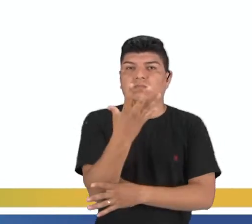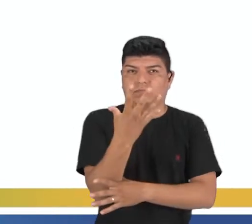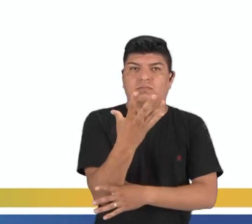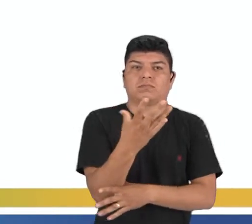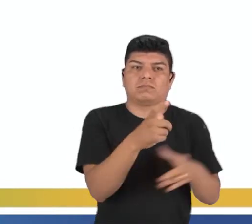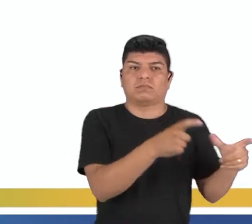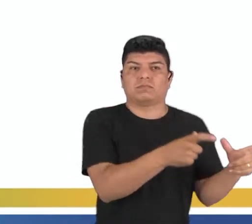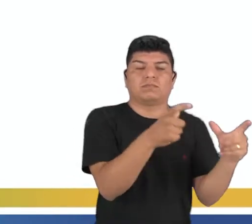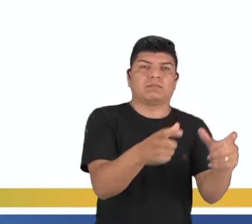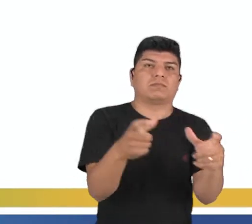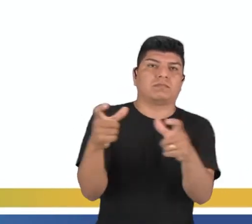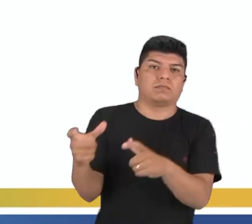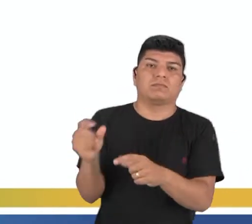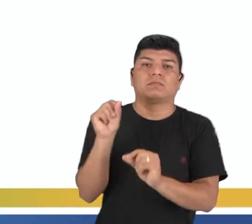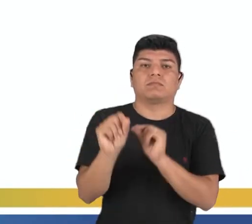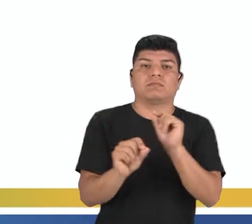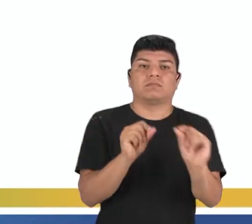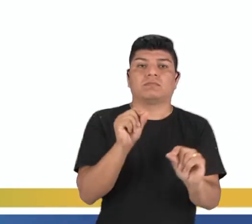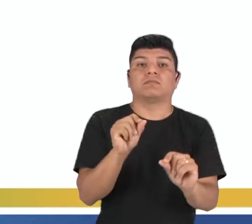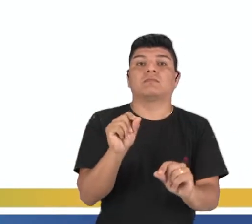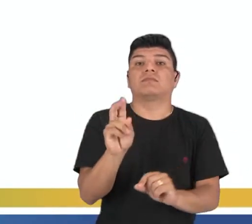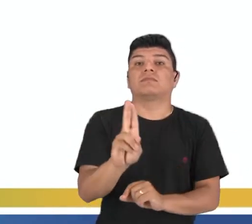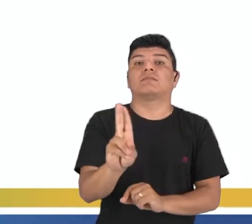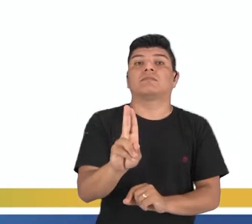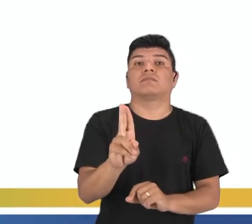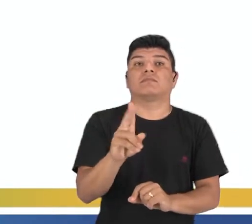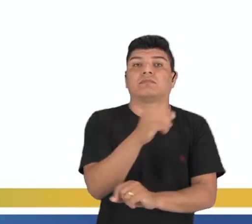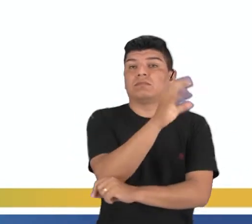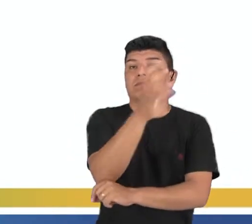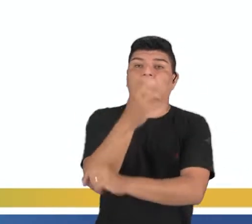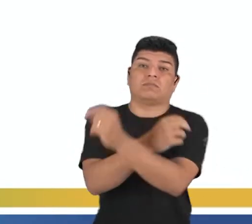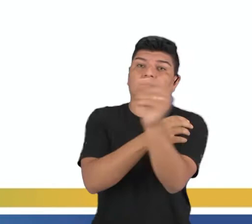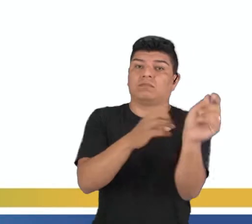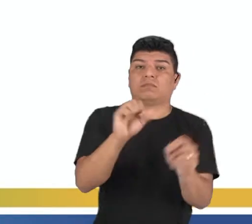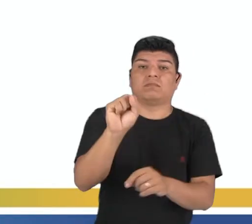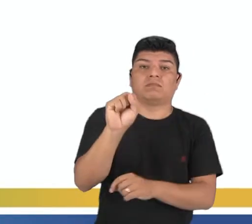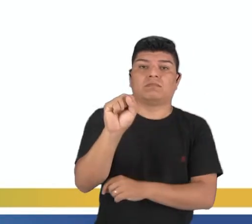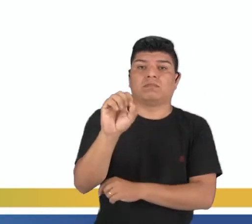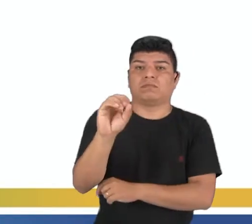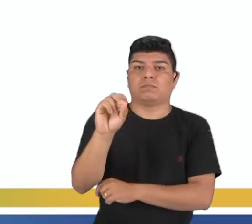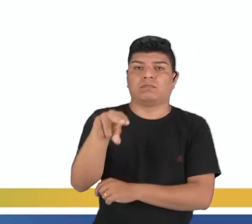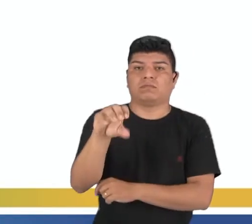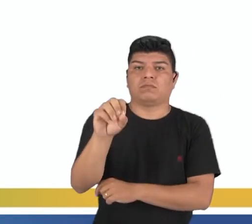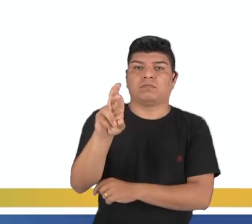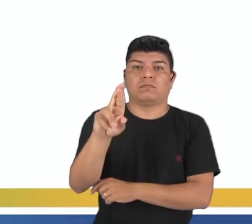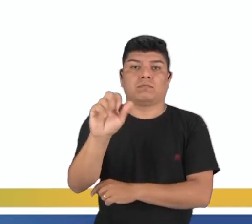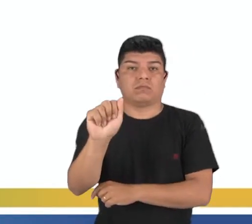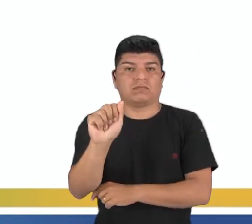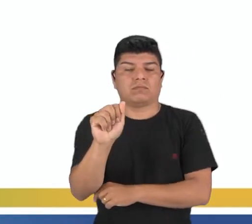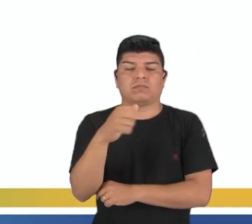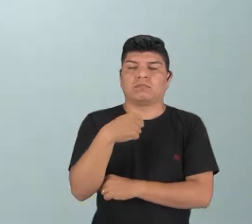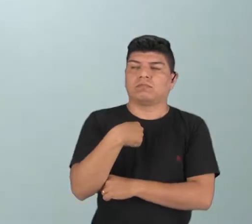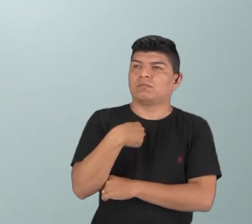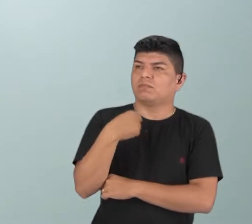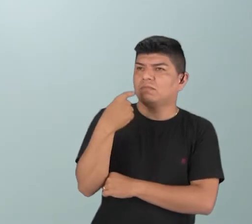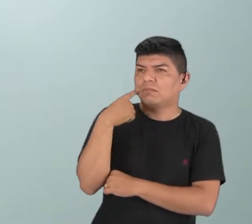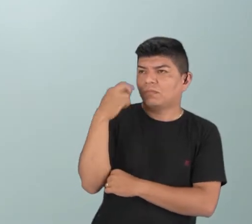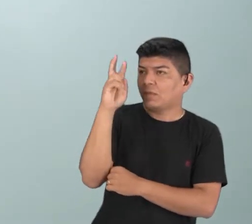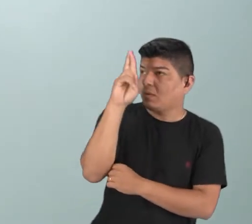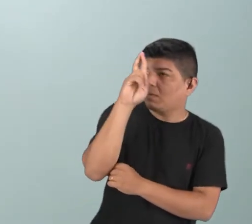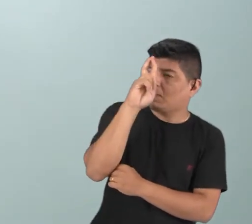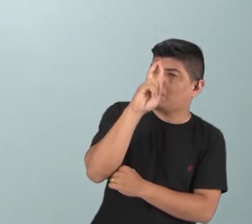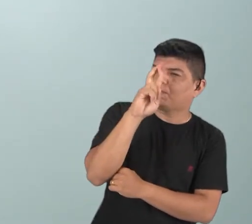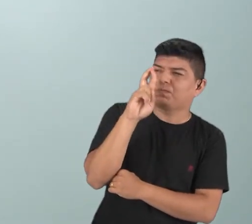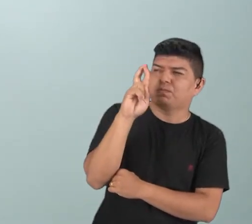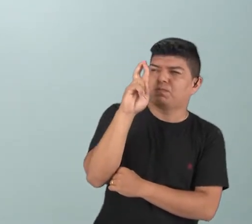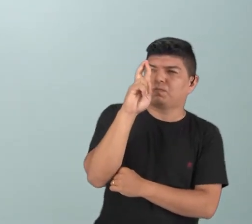no ambiente, eles são chamados de paisagem sonora. Aí se você parar um pouquinho para observar, você